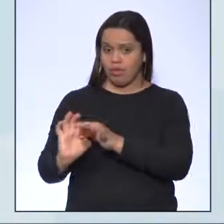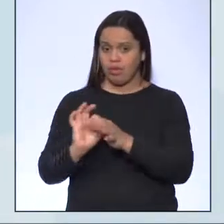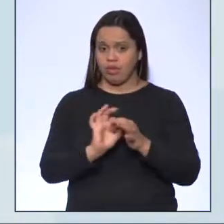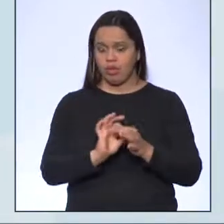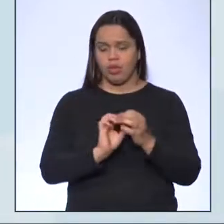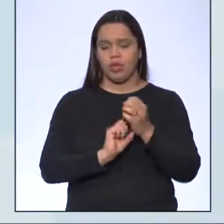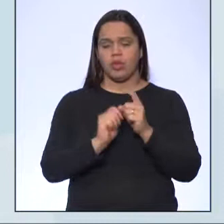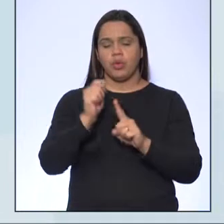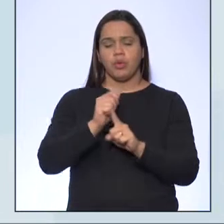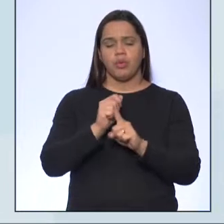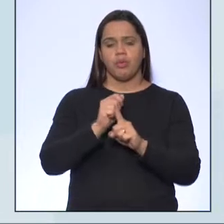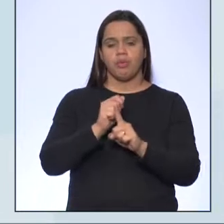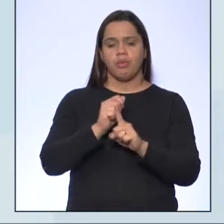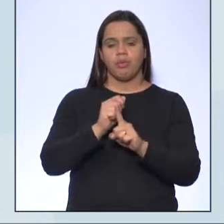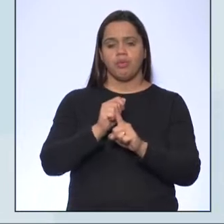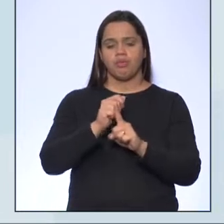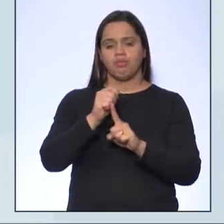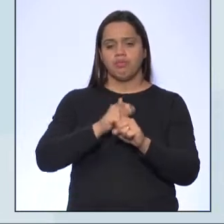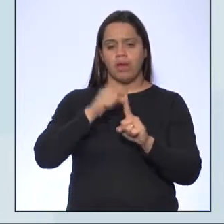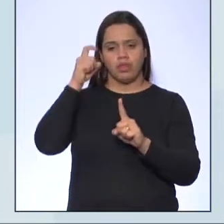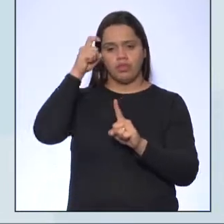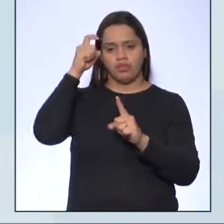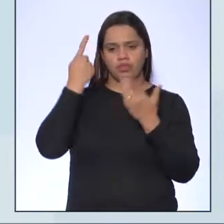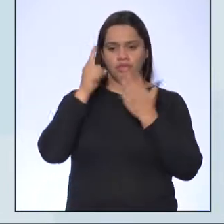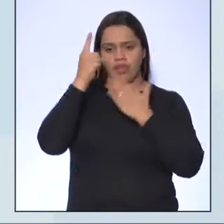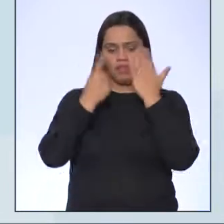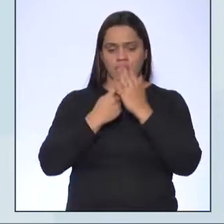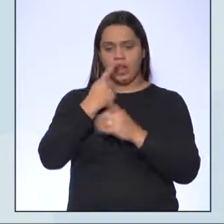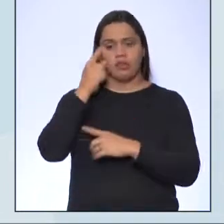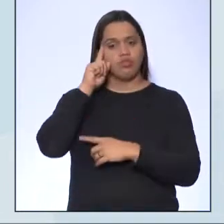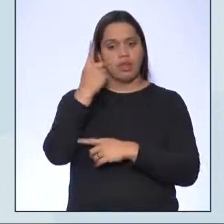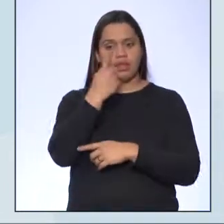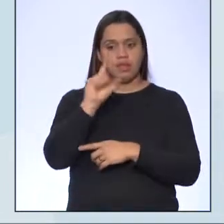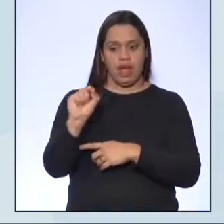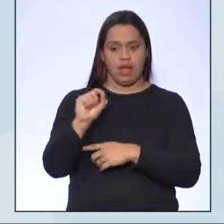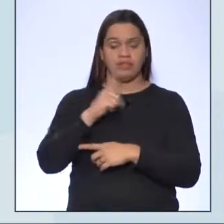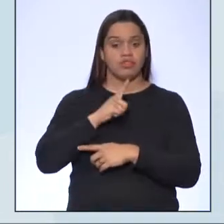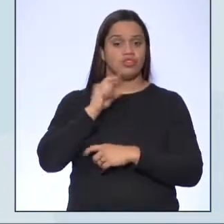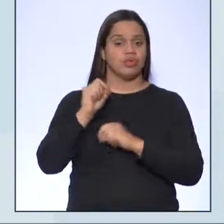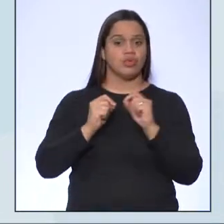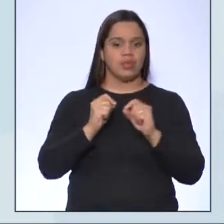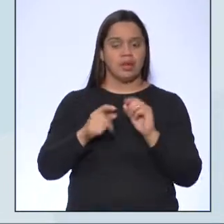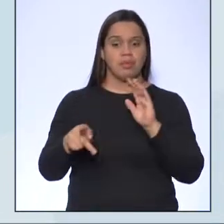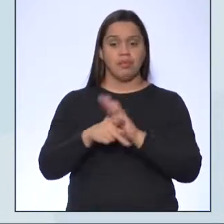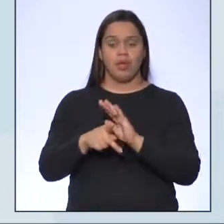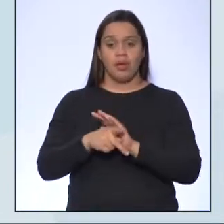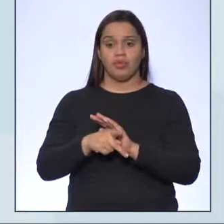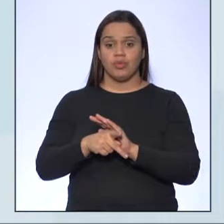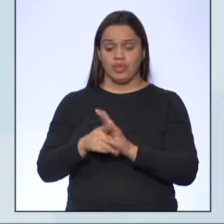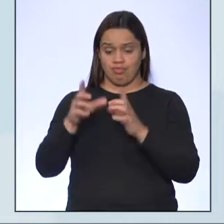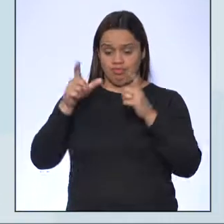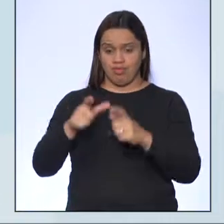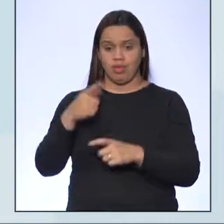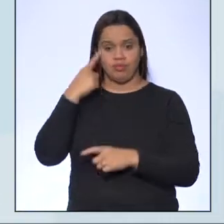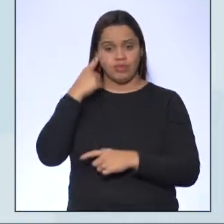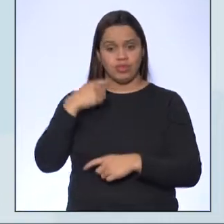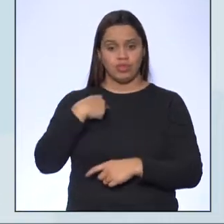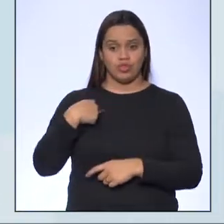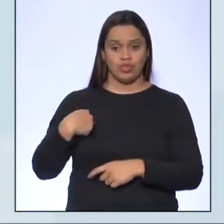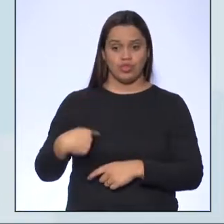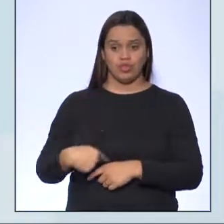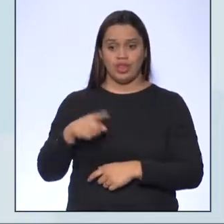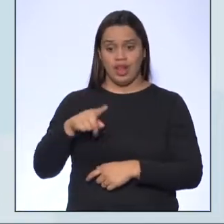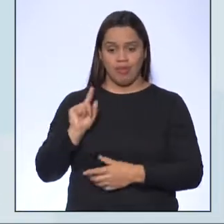10 de fevereiro, a gente tinha aí uma situação em que a China, né, era o epicentro, né, dos